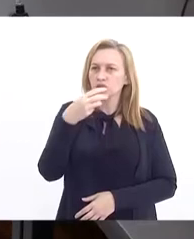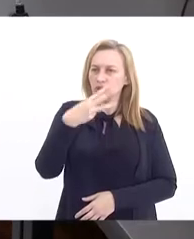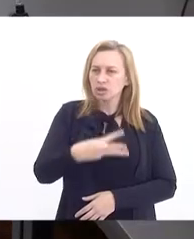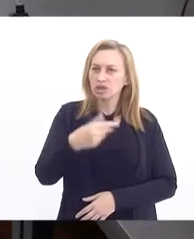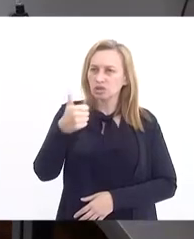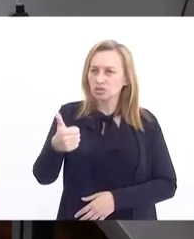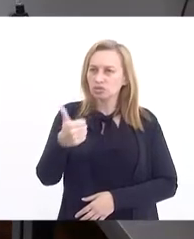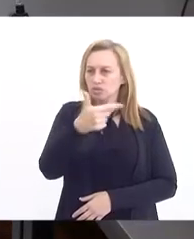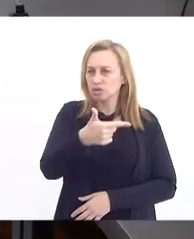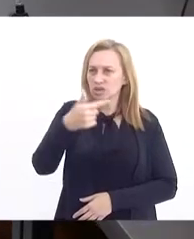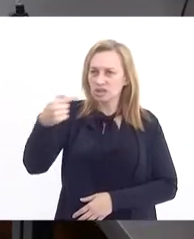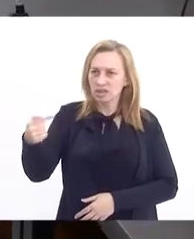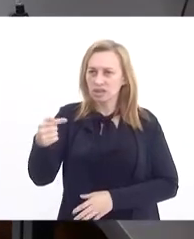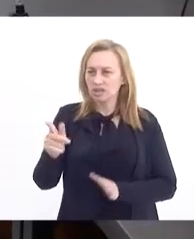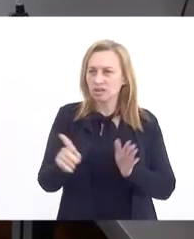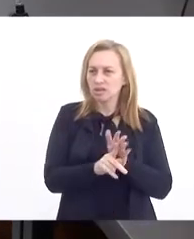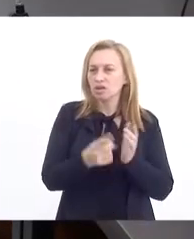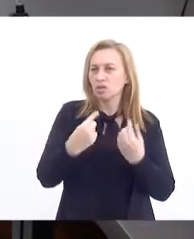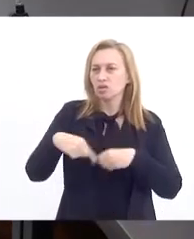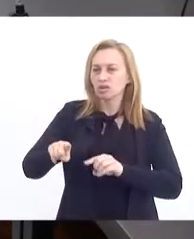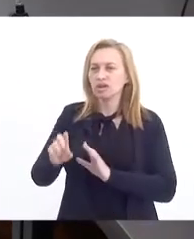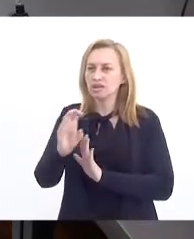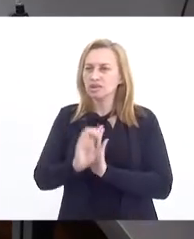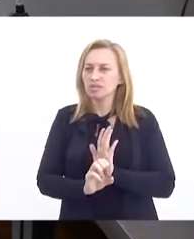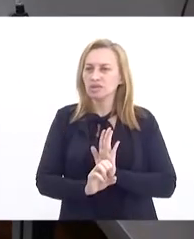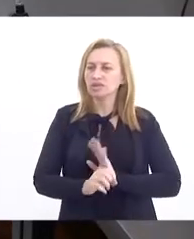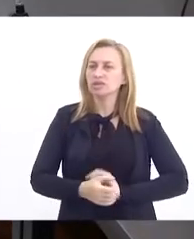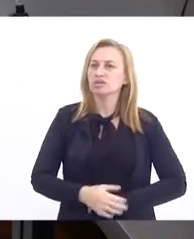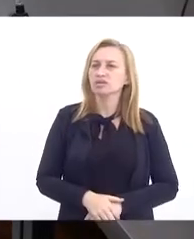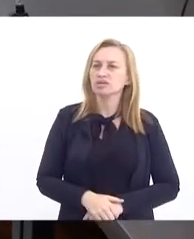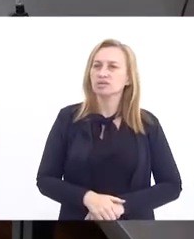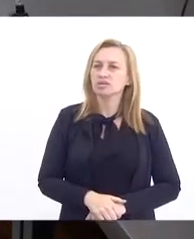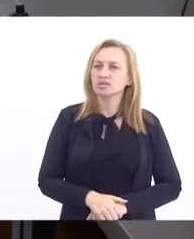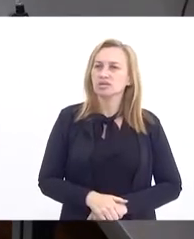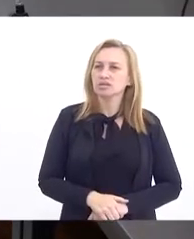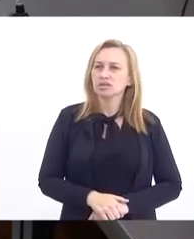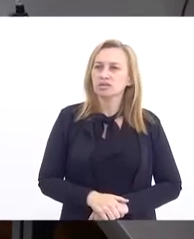282831 de 2017, parecer contrário às emendas.